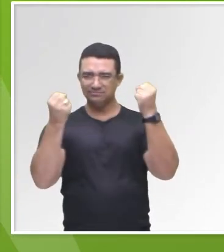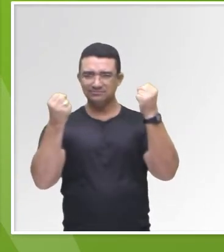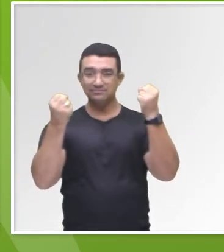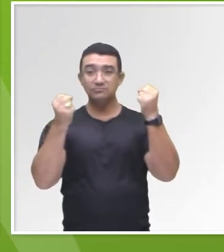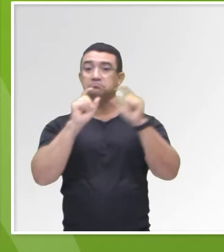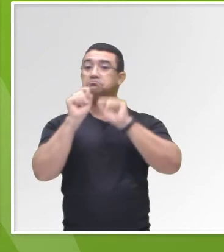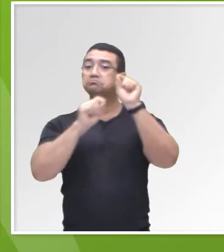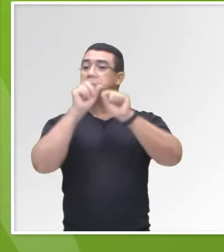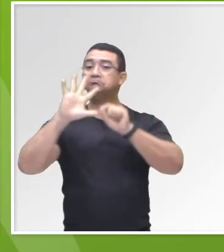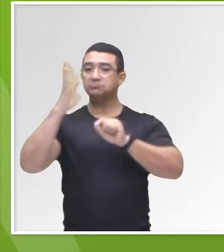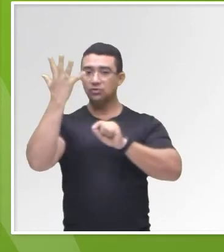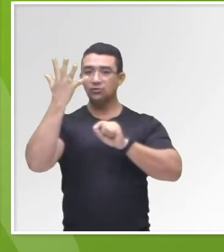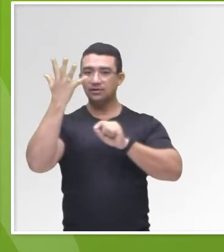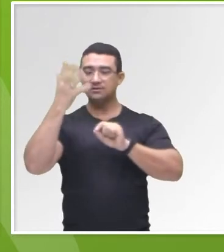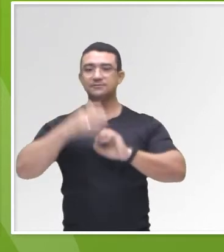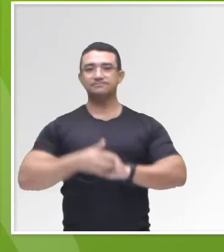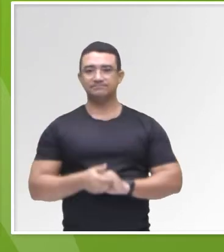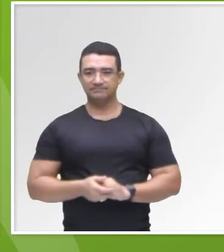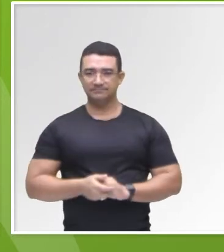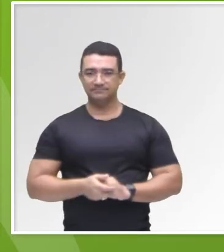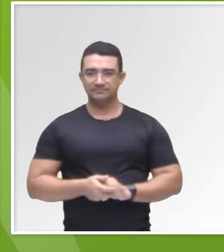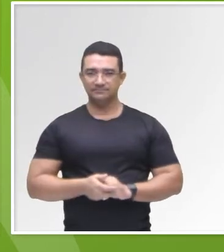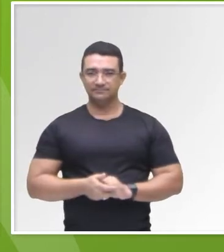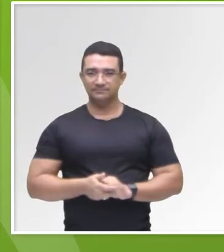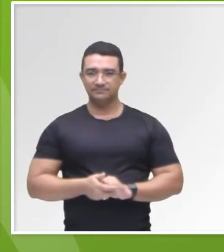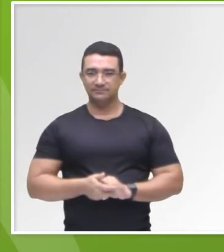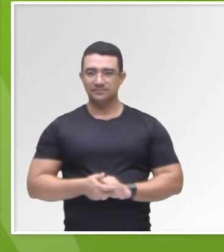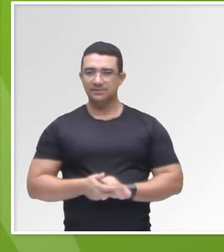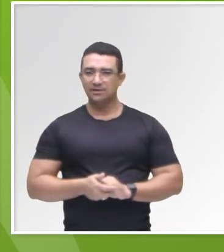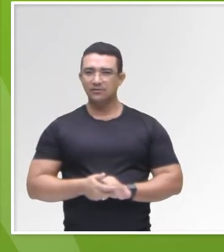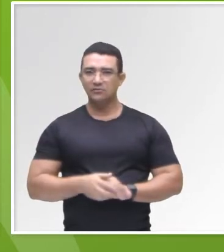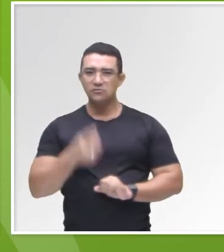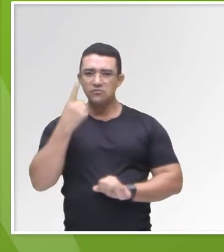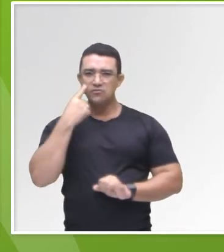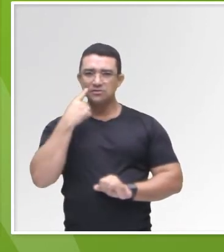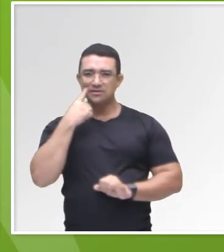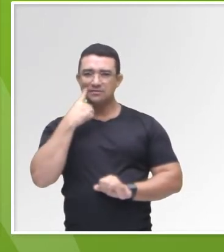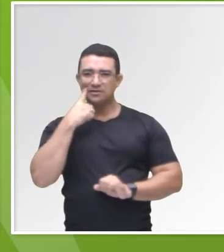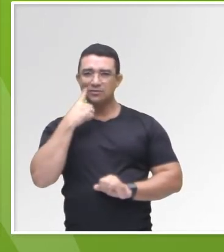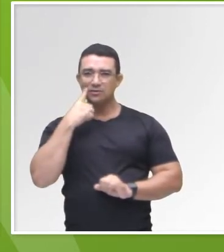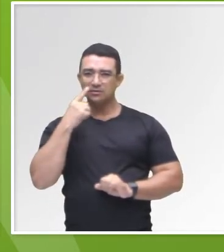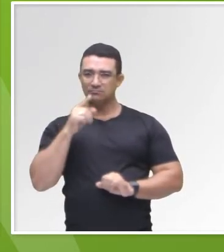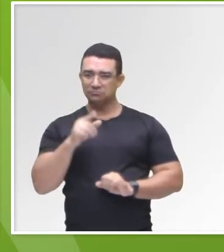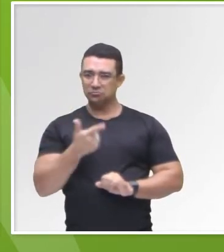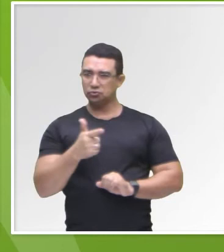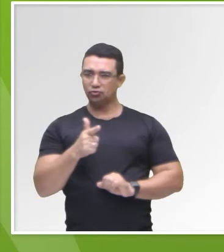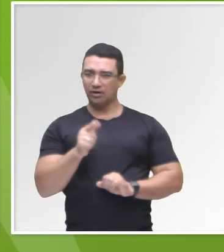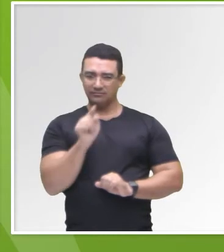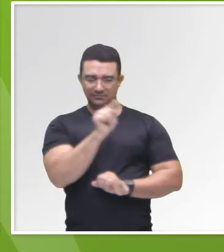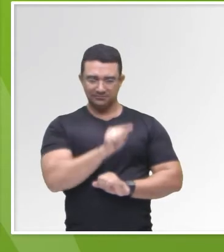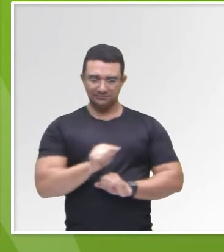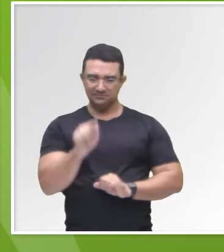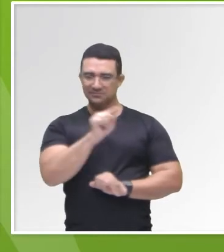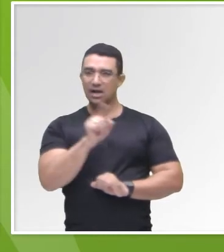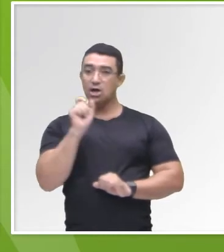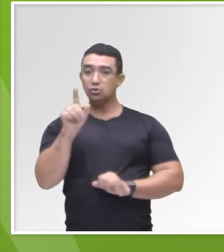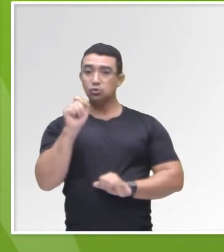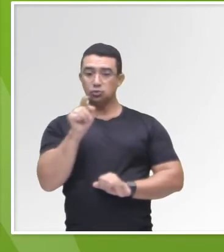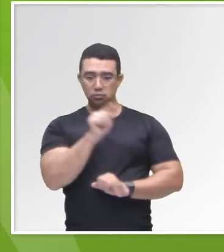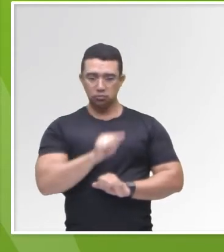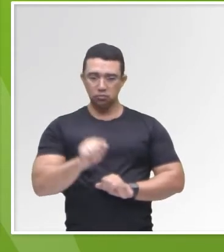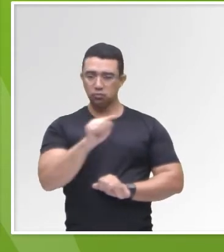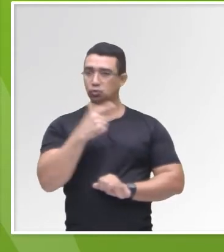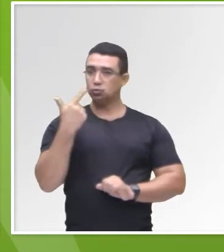que acontece? Nessa imagem, você já não observa mais a carioteca. Ó, os cromossomos eles já estão